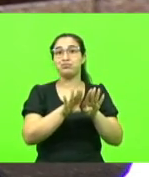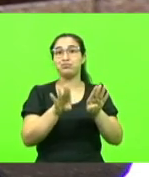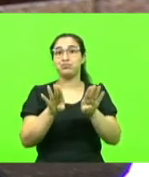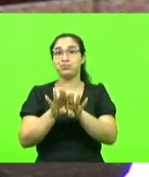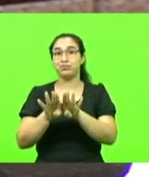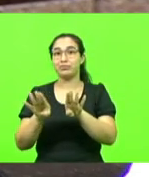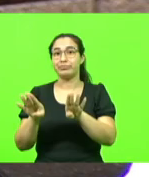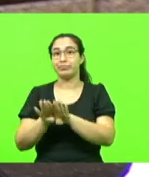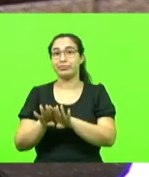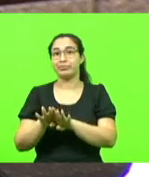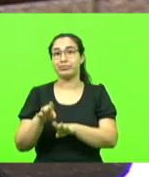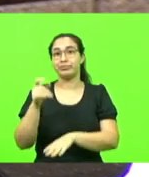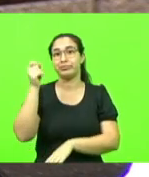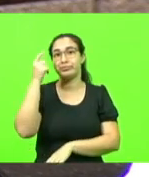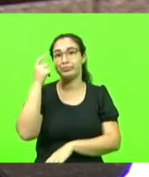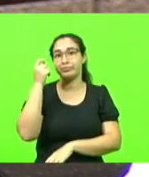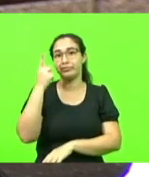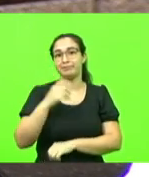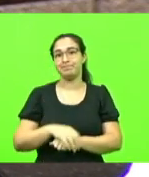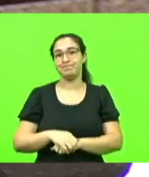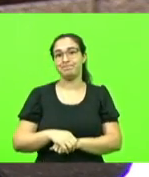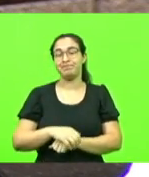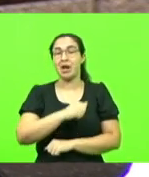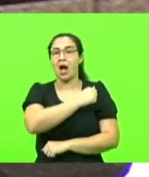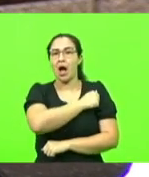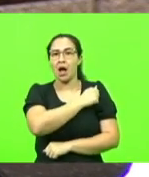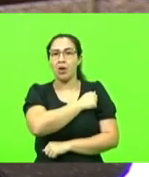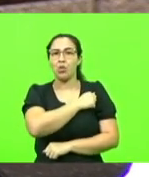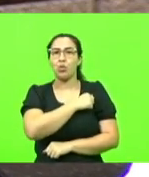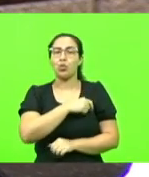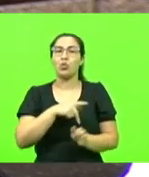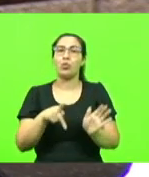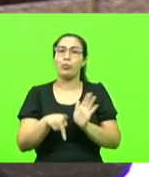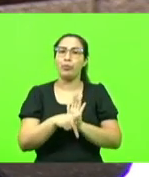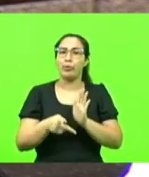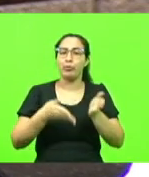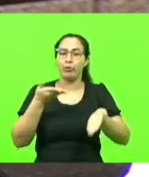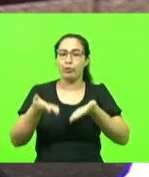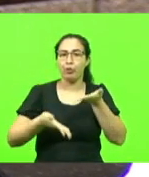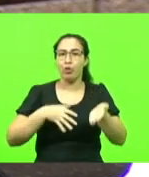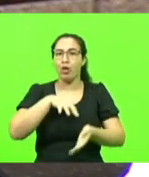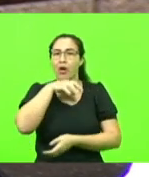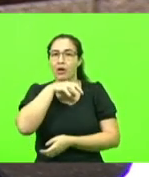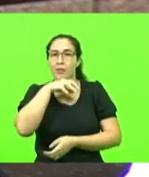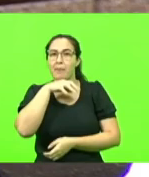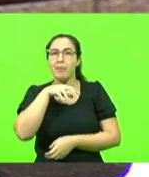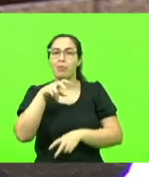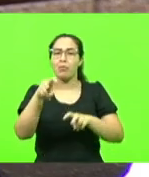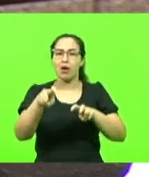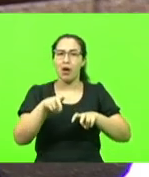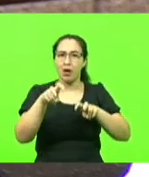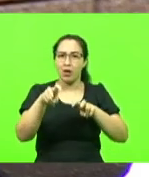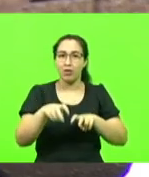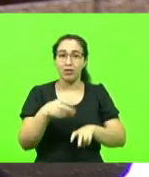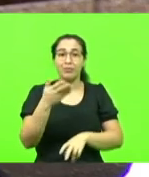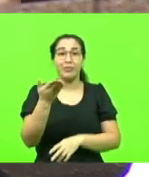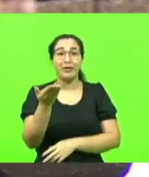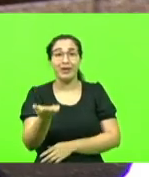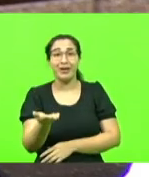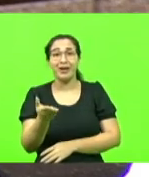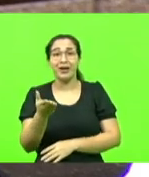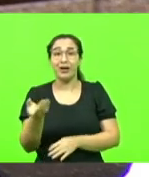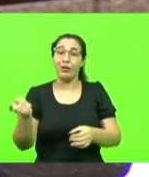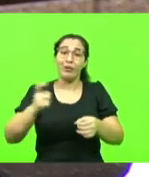especial aos alunos de veterinária, aos alunos de agronomia da UDESC, que infelizmente ainda não